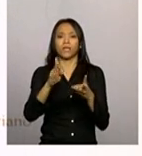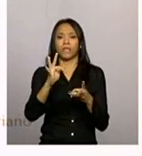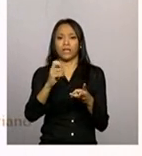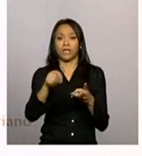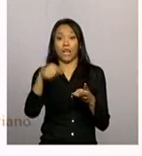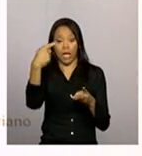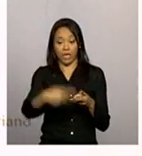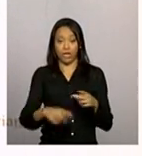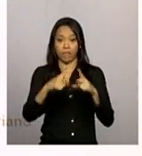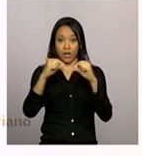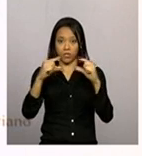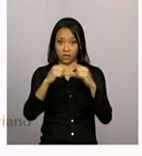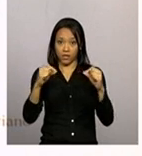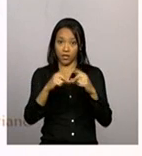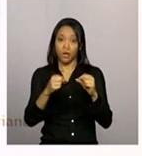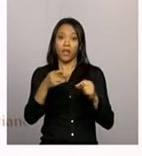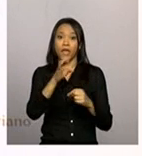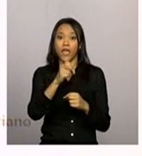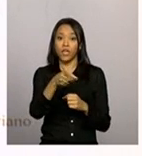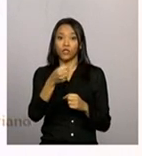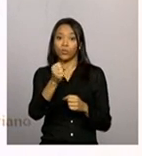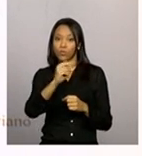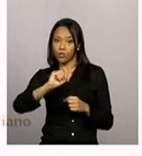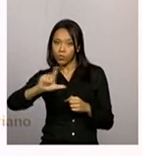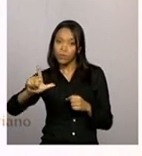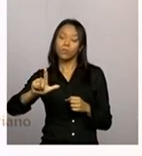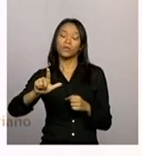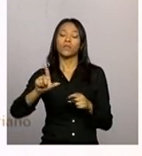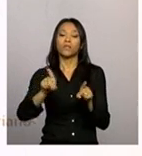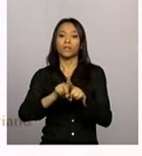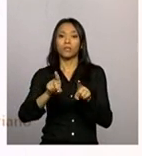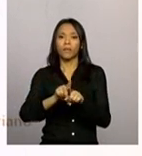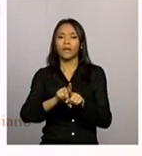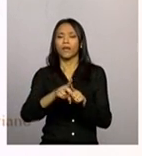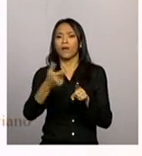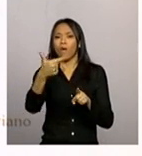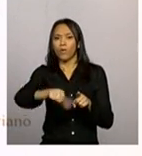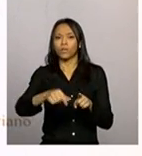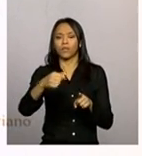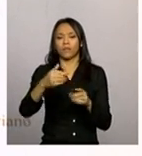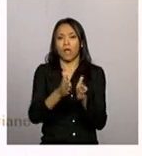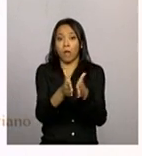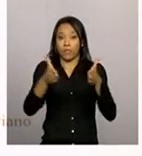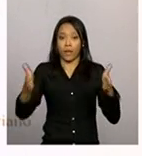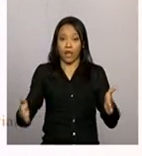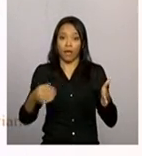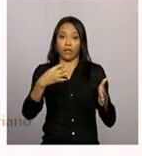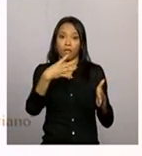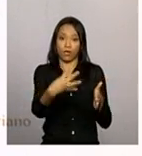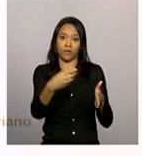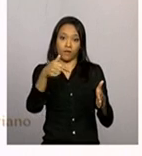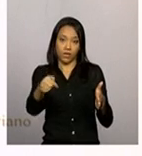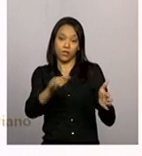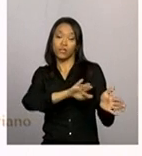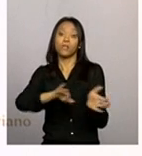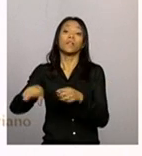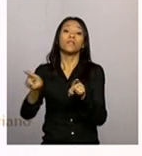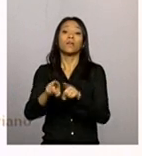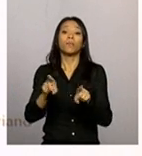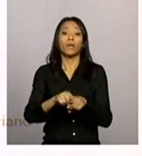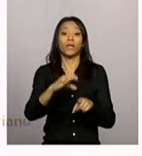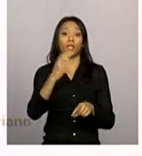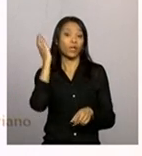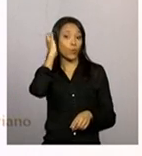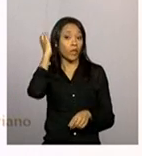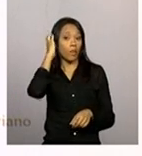Em Brasília, o BRT Eixo Sul e a ampliação da DF-047. Em Cuiabá, o corredor Mário Andreasa.